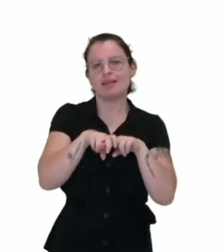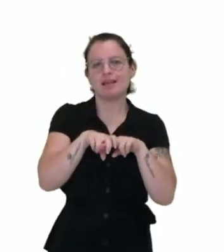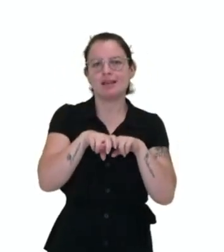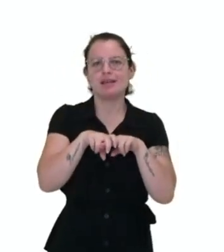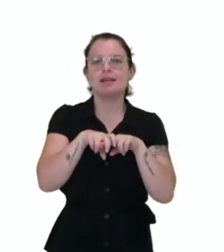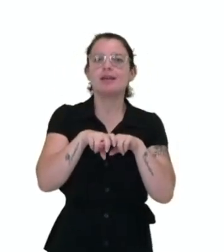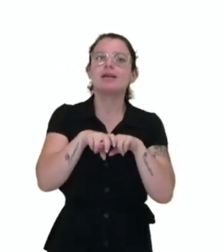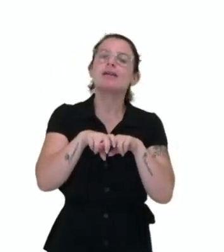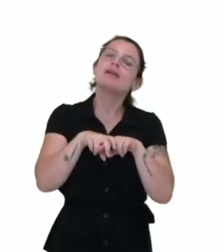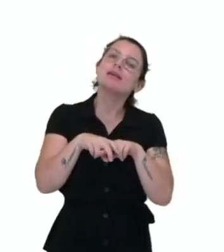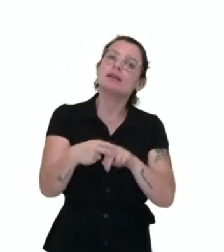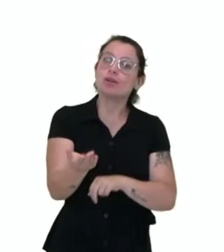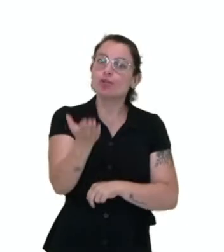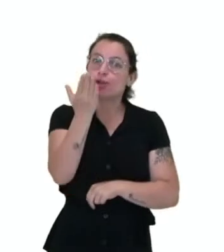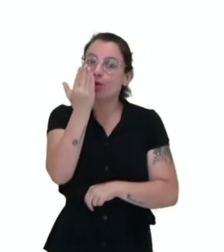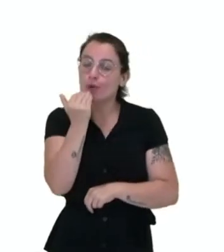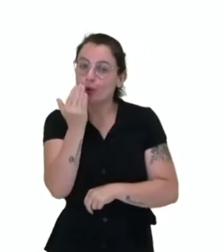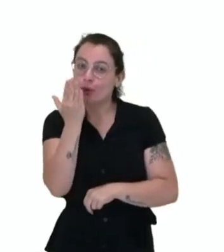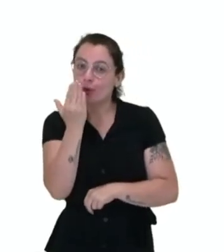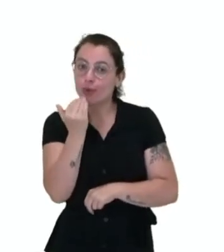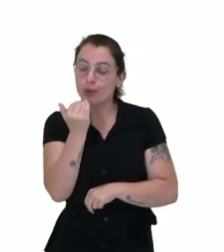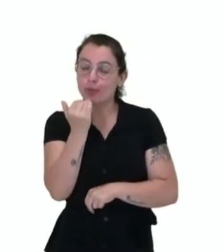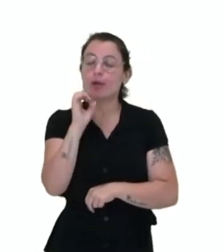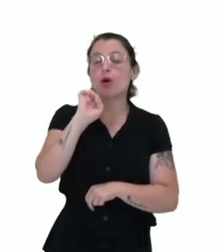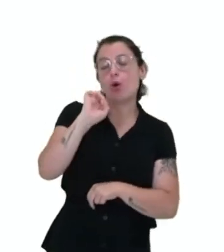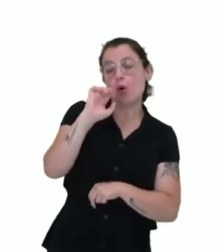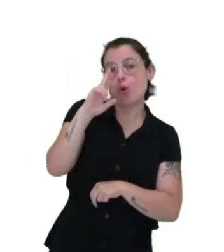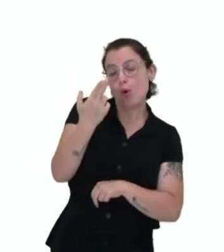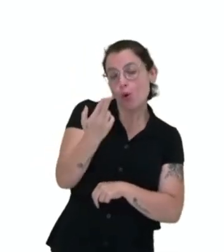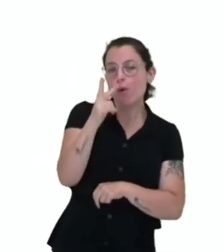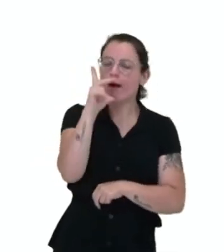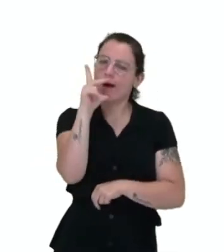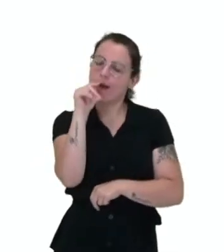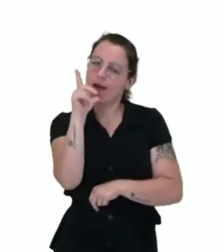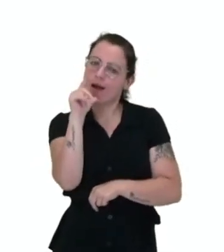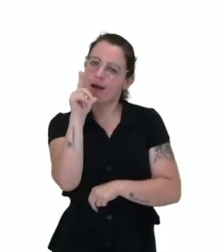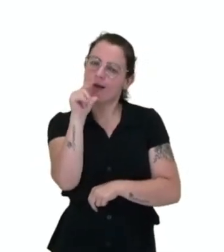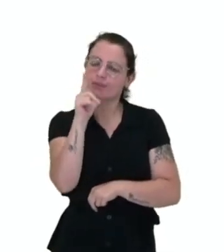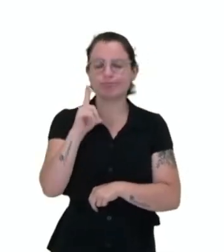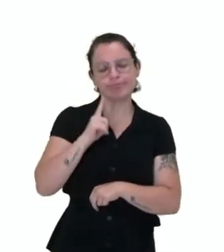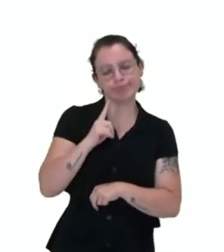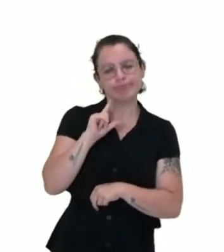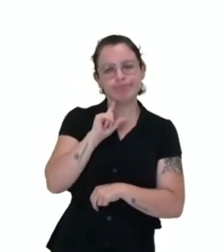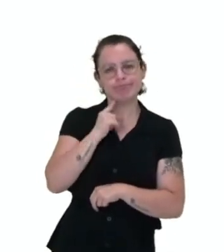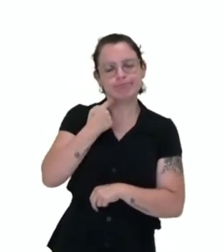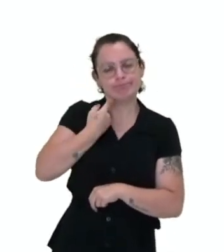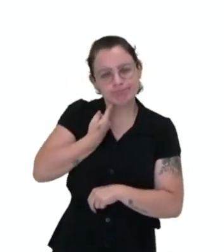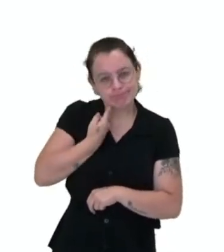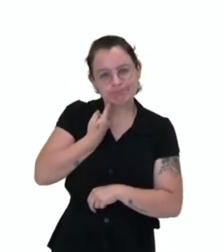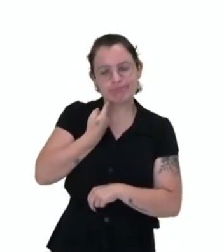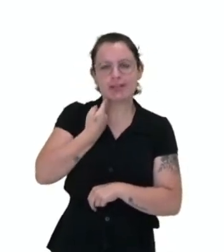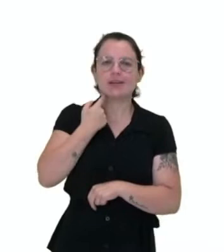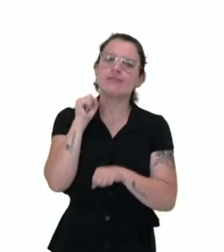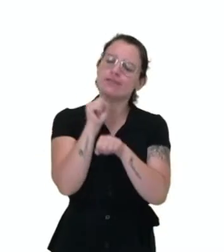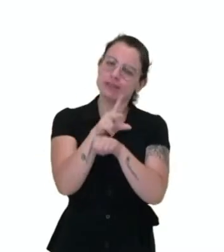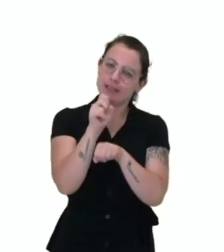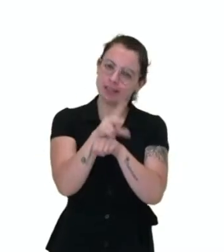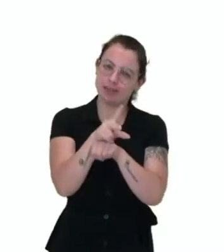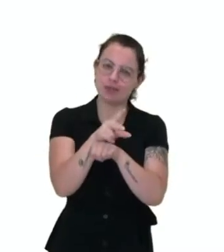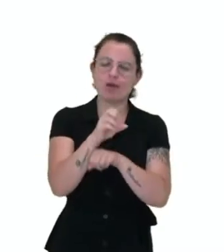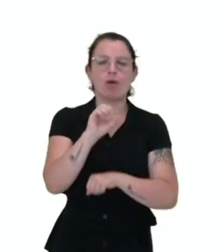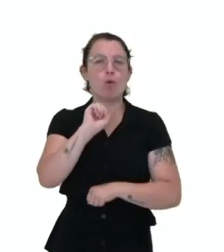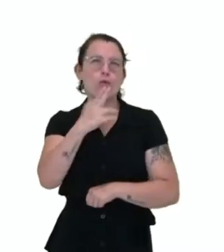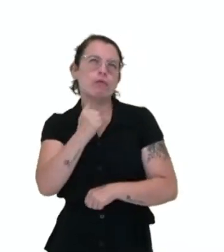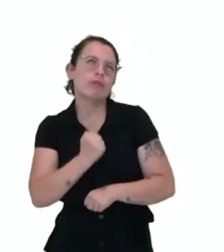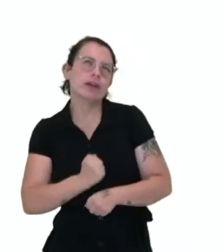da ingestão de água ou alimentos que foram contaminados por